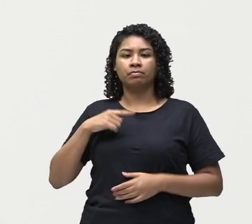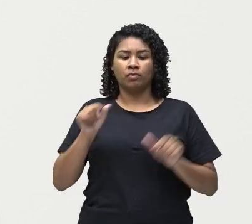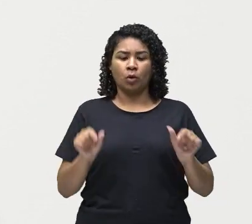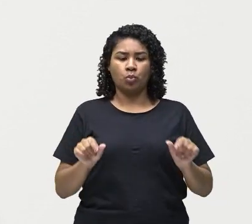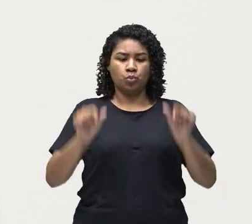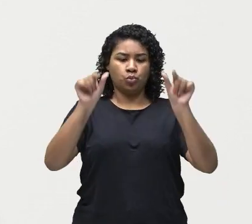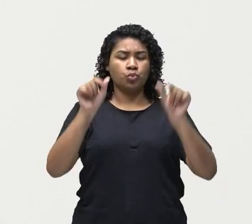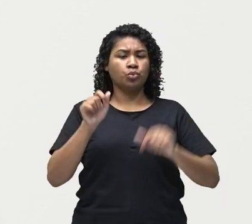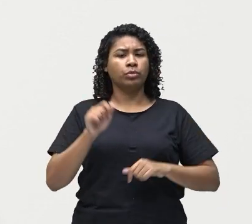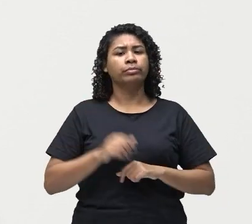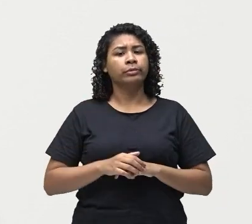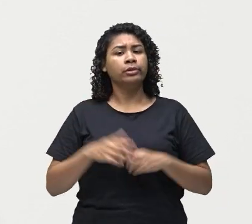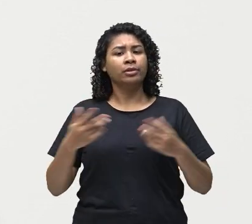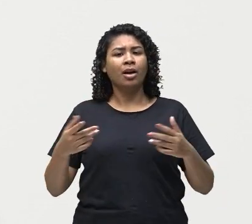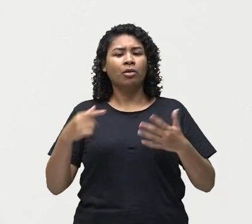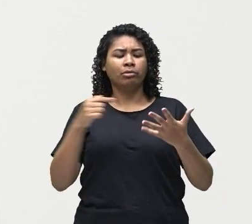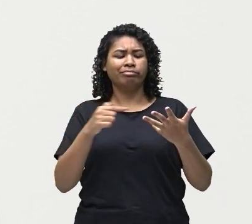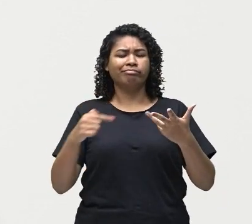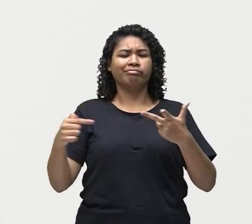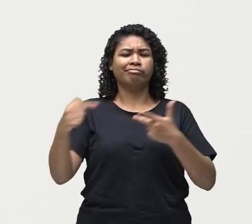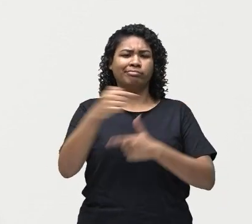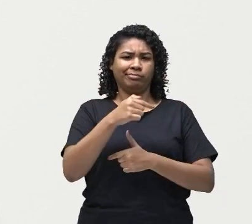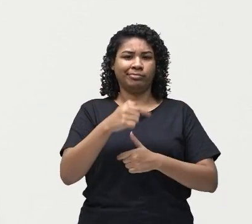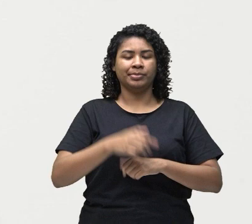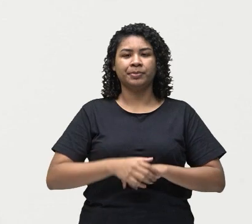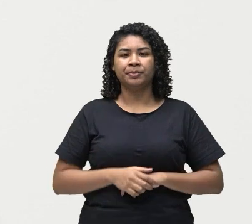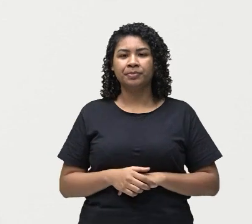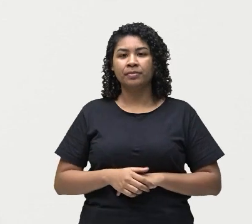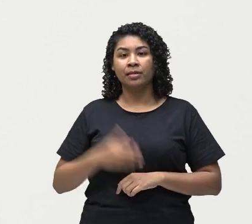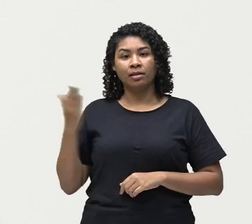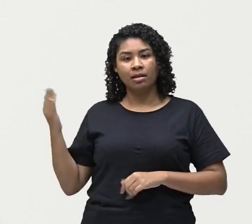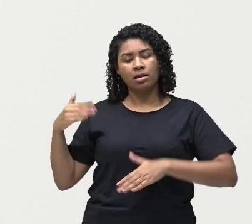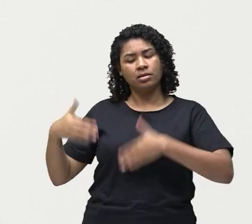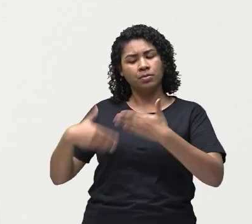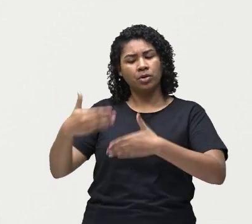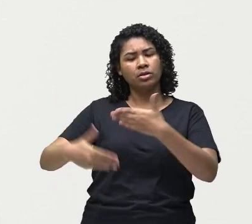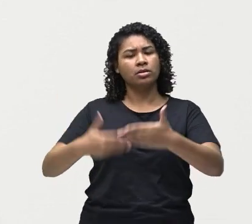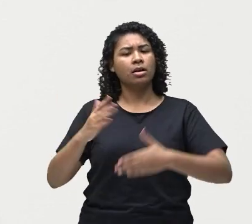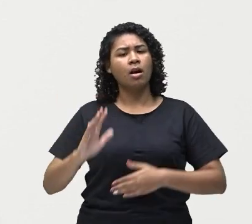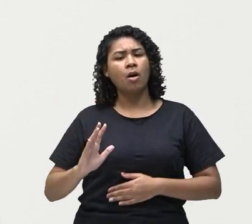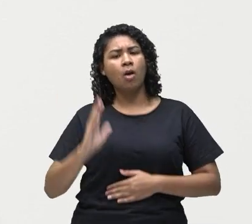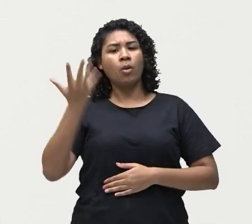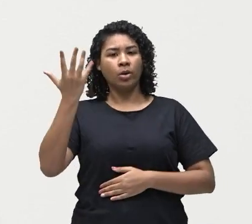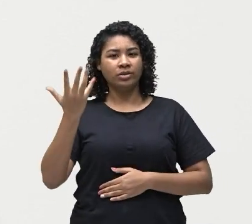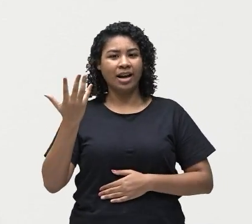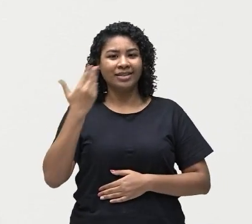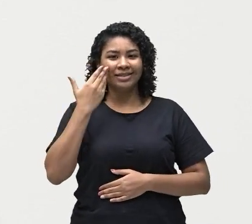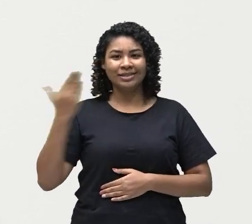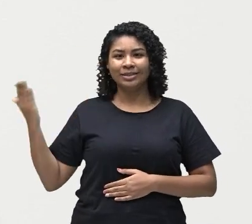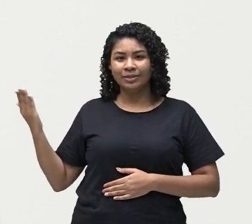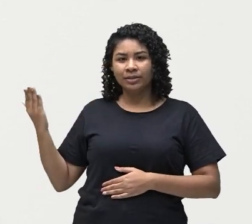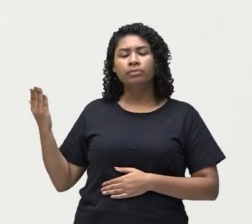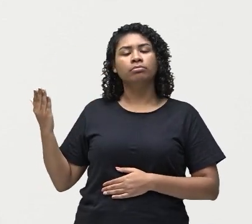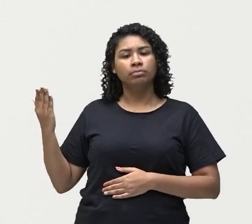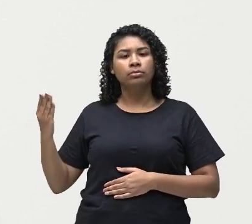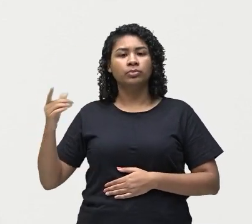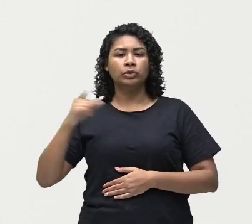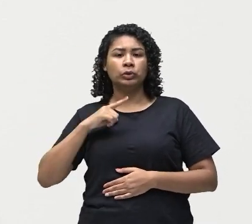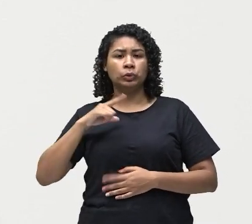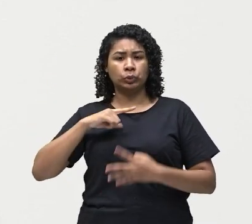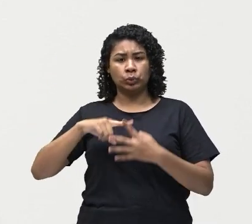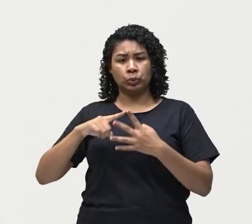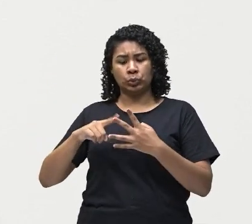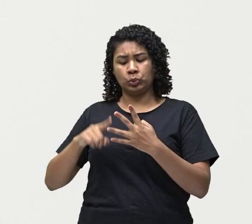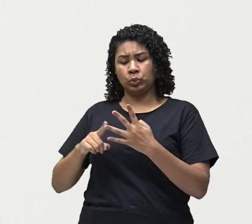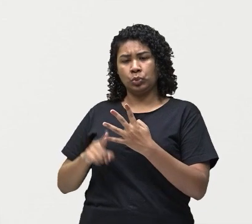cilindro Então são todas as estruturas e esse processo acontece ali ó através dos quatro cilindros que estão